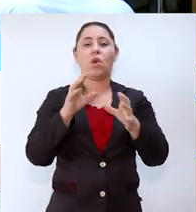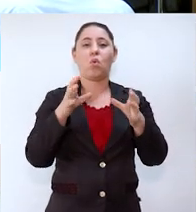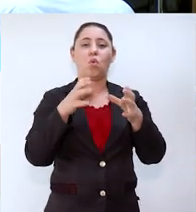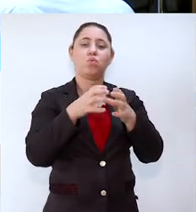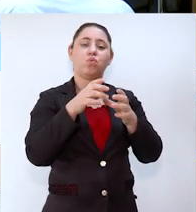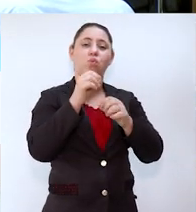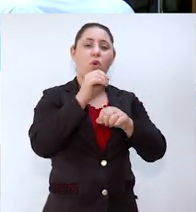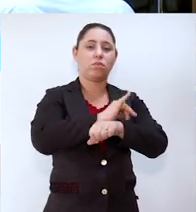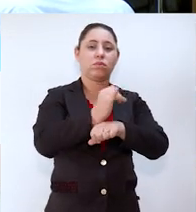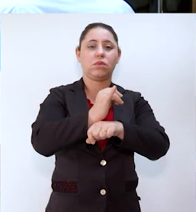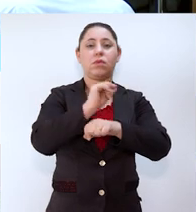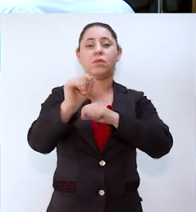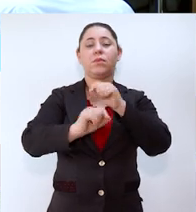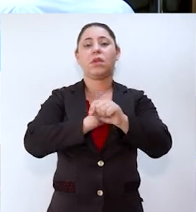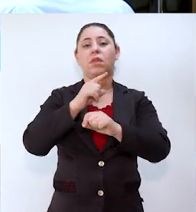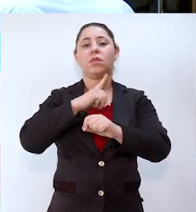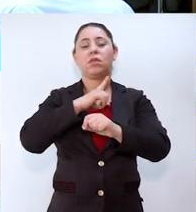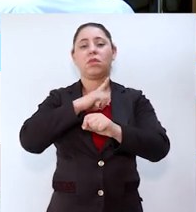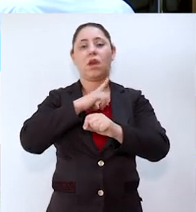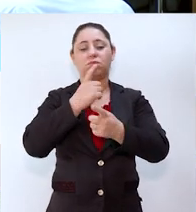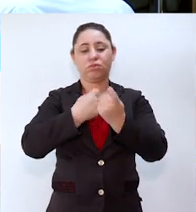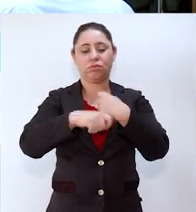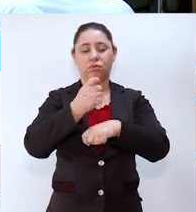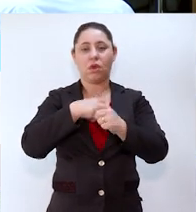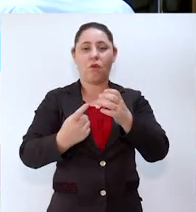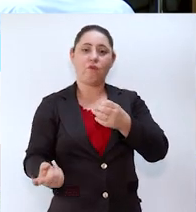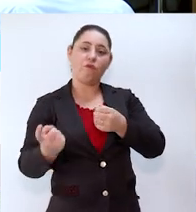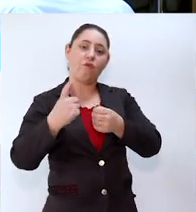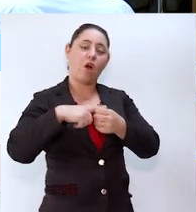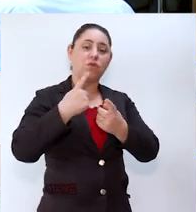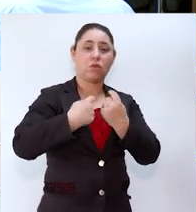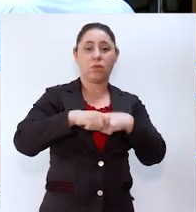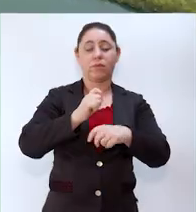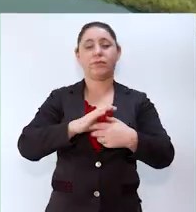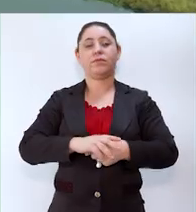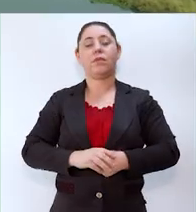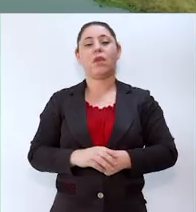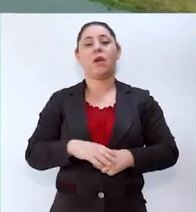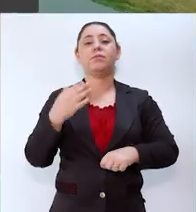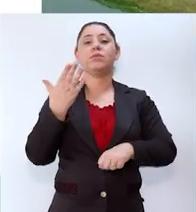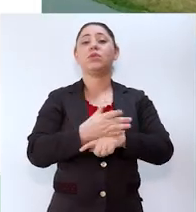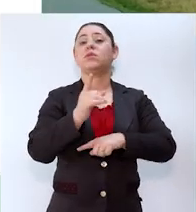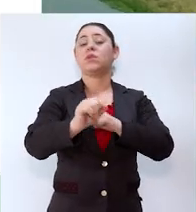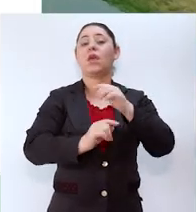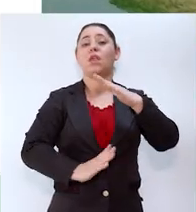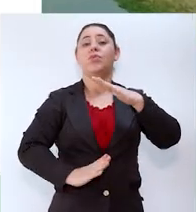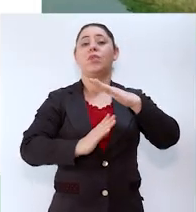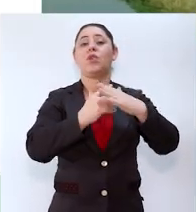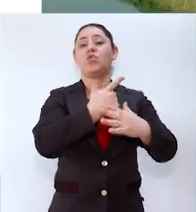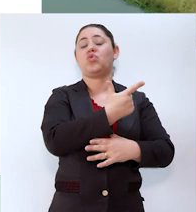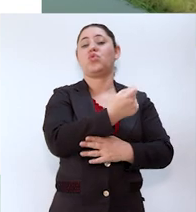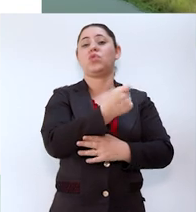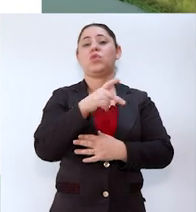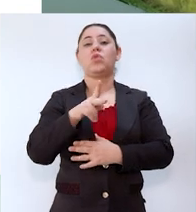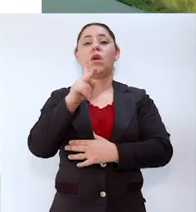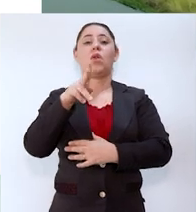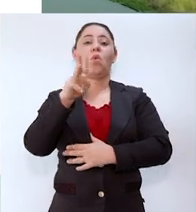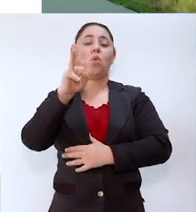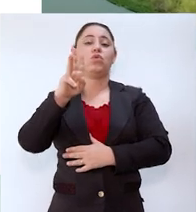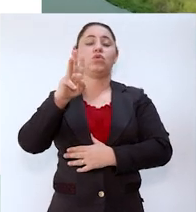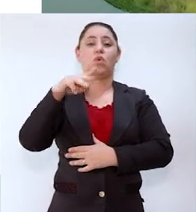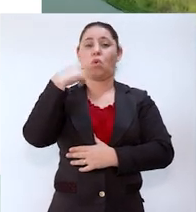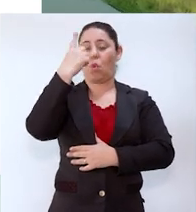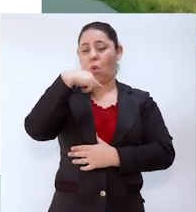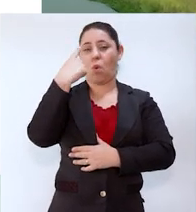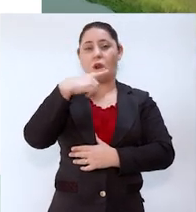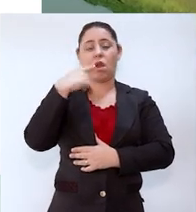dentro do pacote de medidas para a preservação da renda e retomada da economia. Na prática, quem consome até 200 kWh